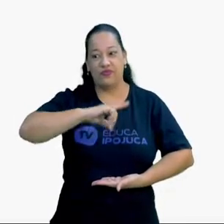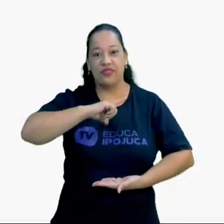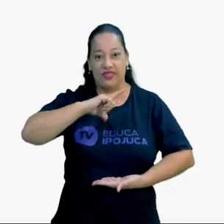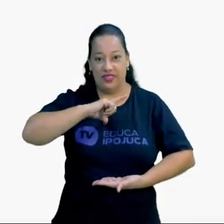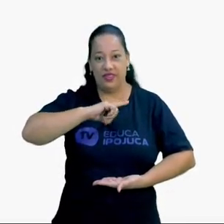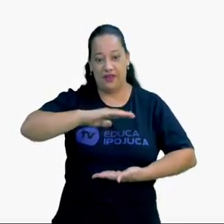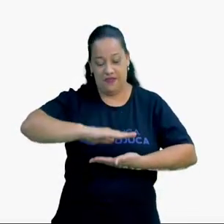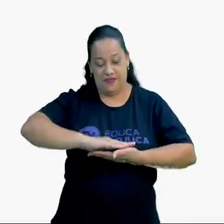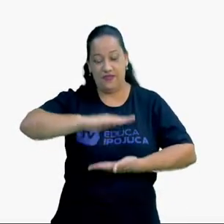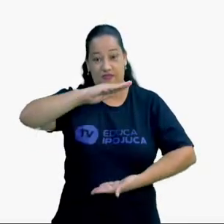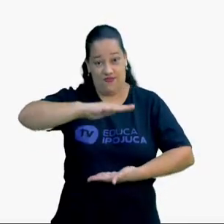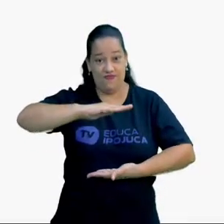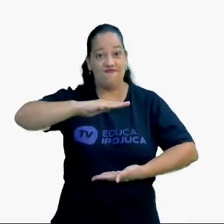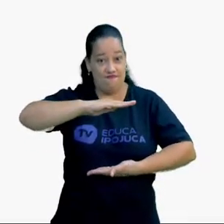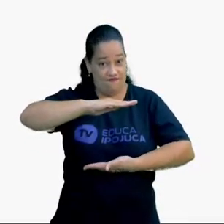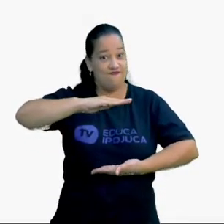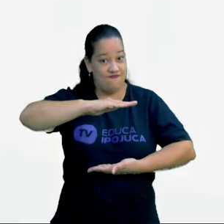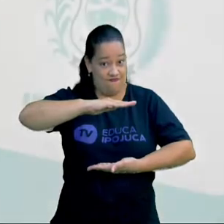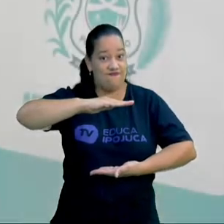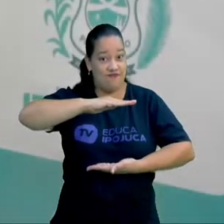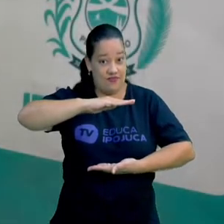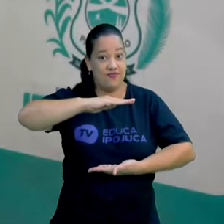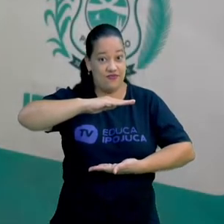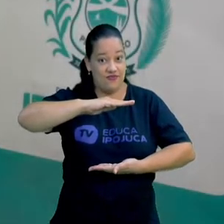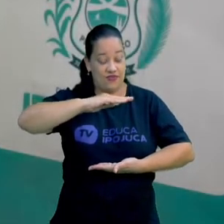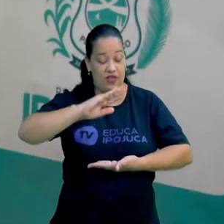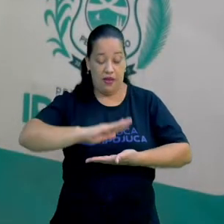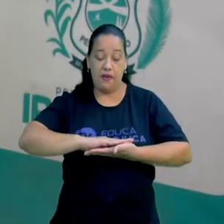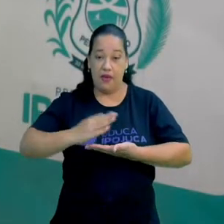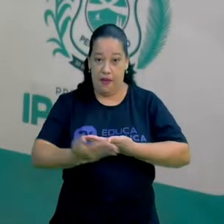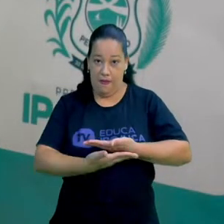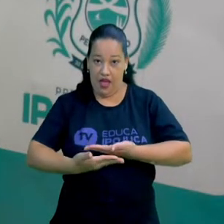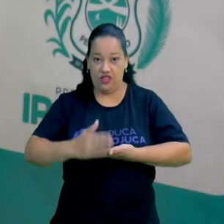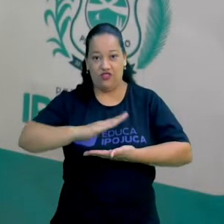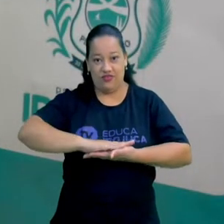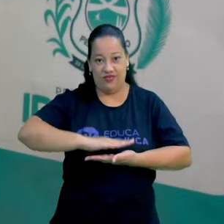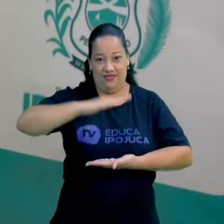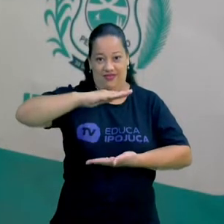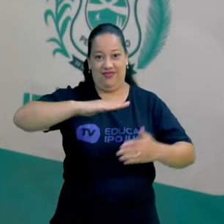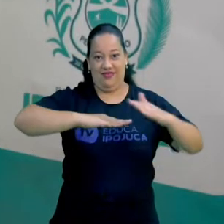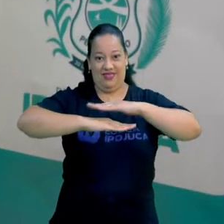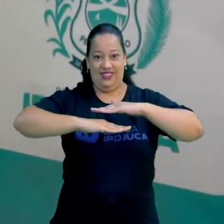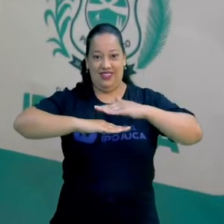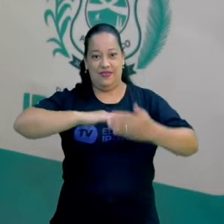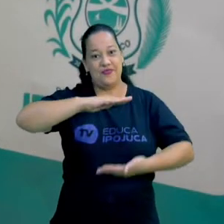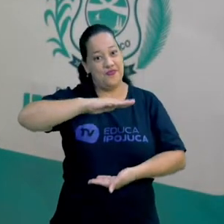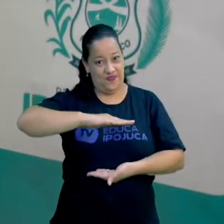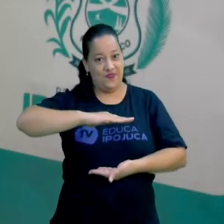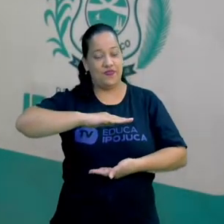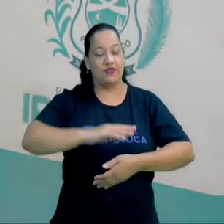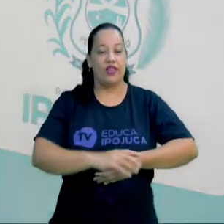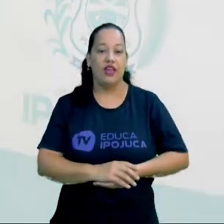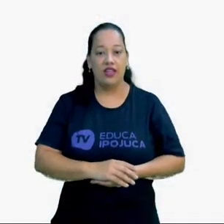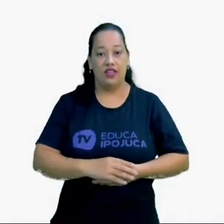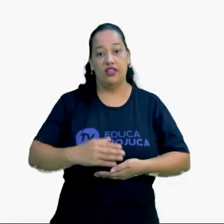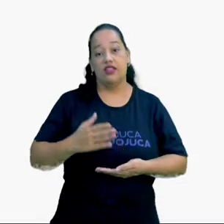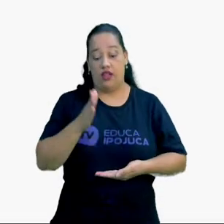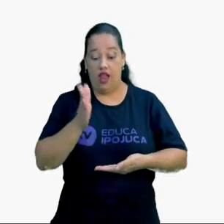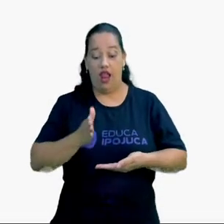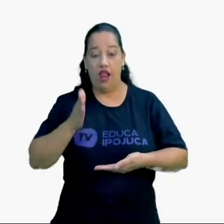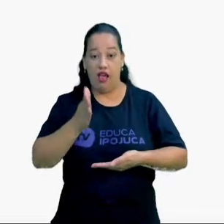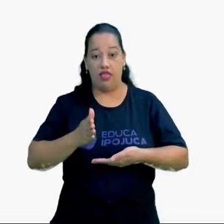bases paralelas. Uma em cima da outra. Vamos lá. Suas faces laterais são regiões